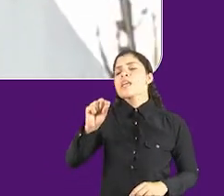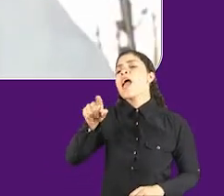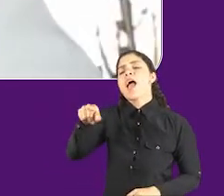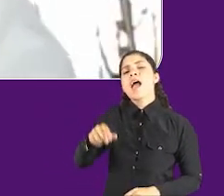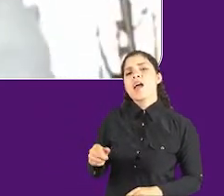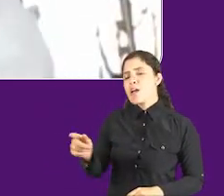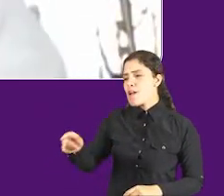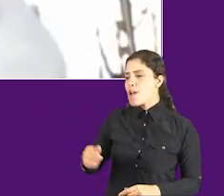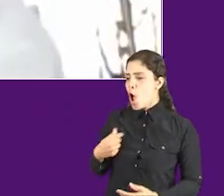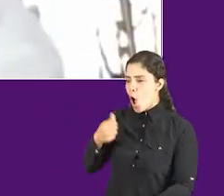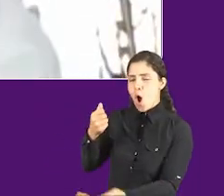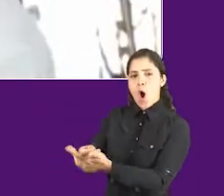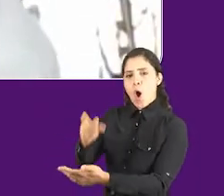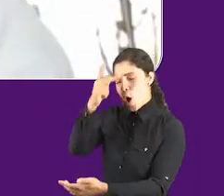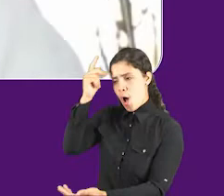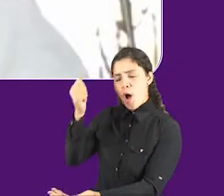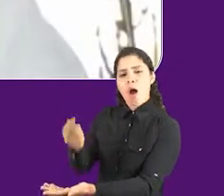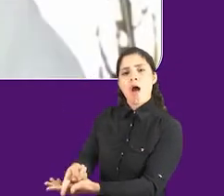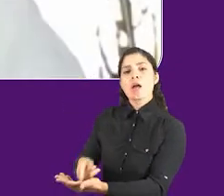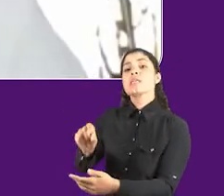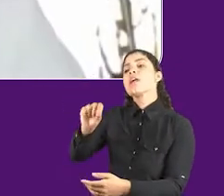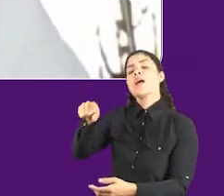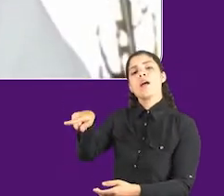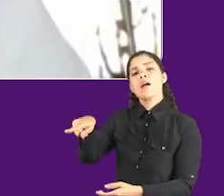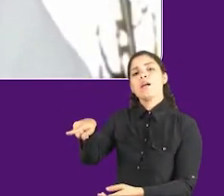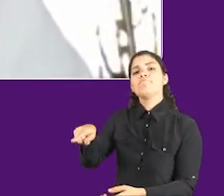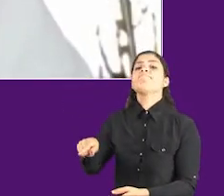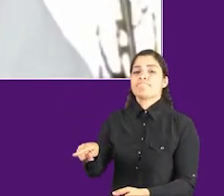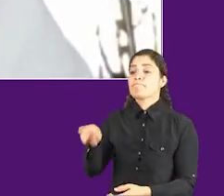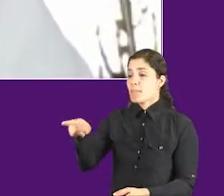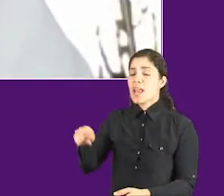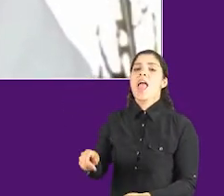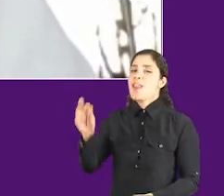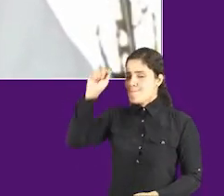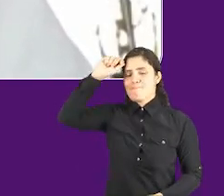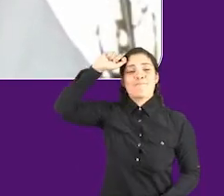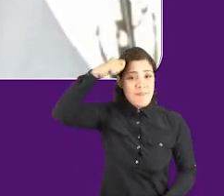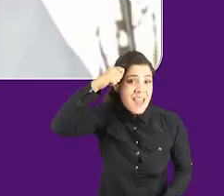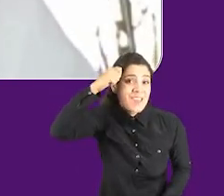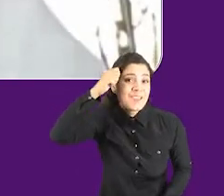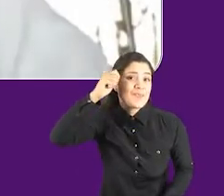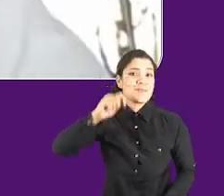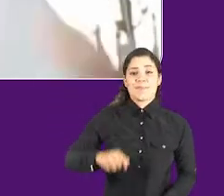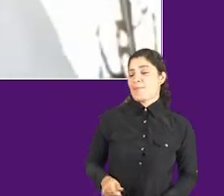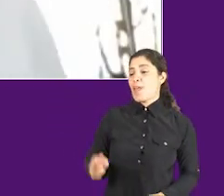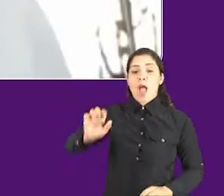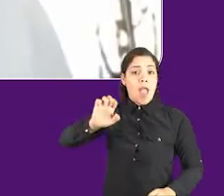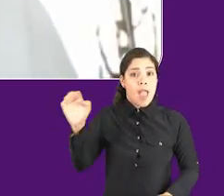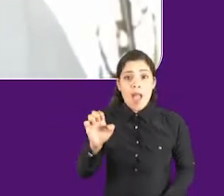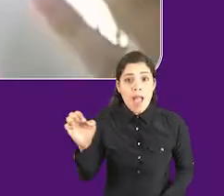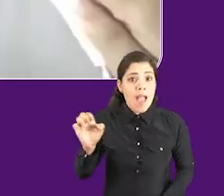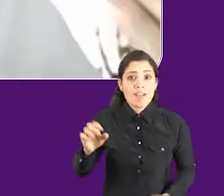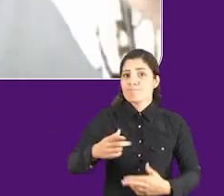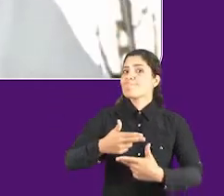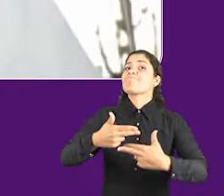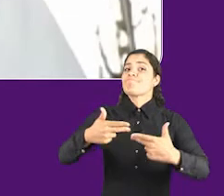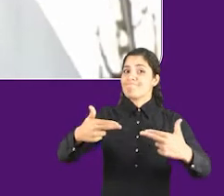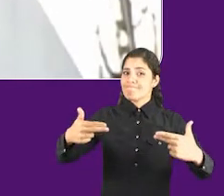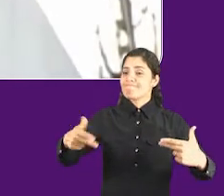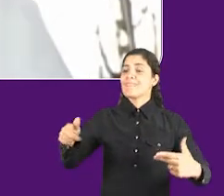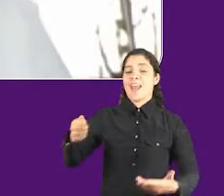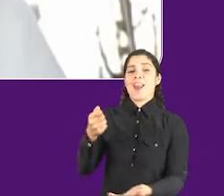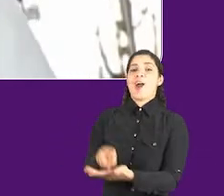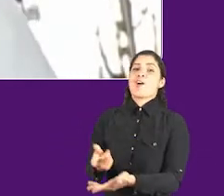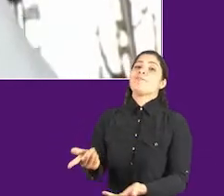um alguns grupos corporativos da população brasileira você pega uma grande parte doente do